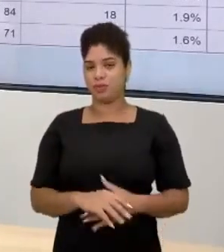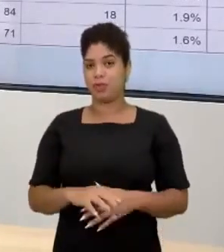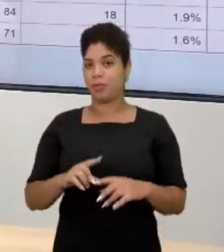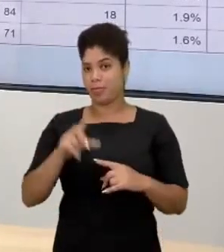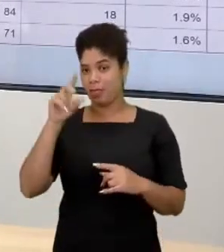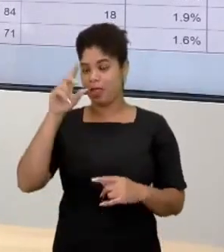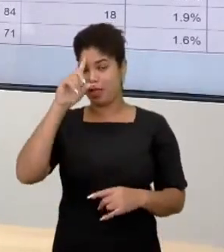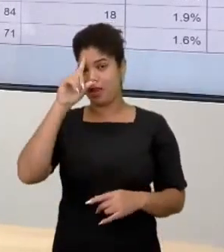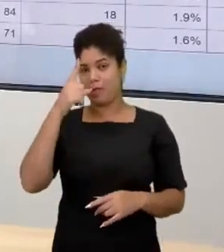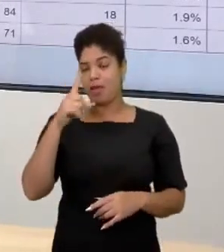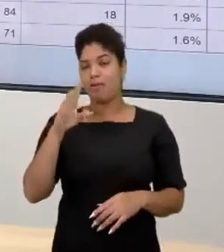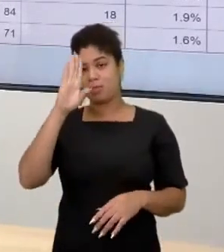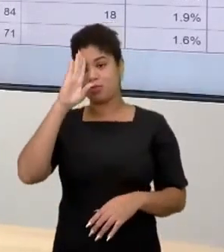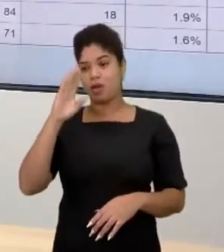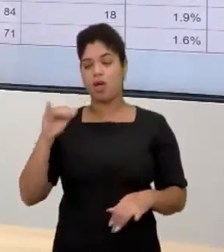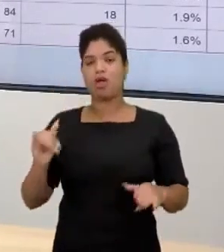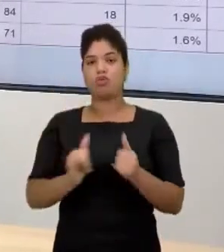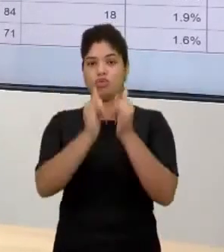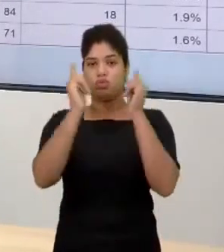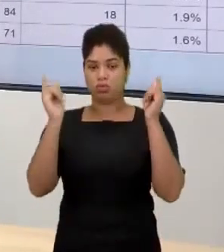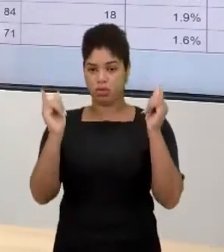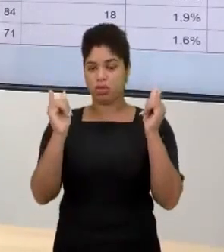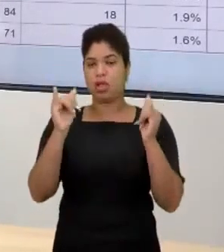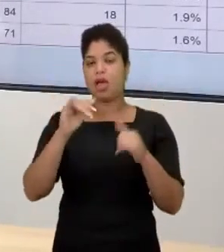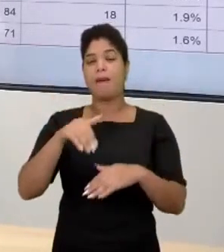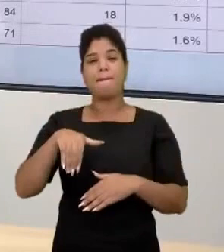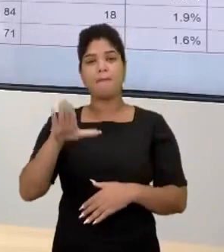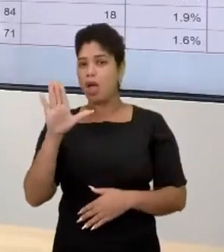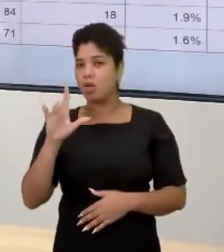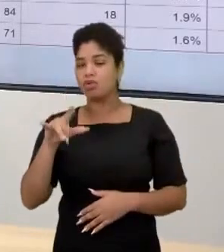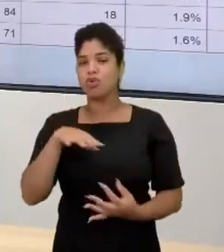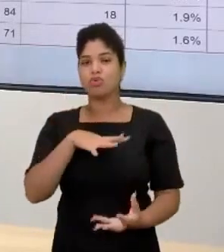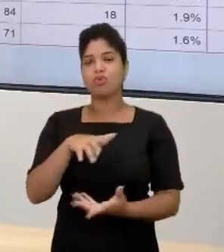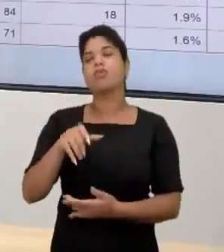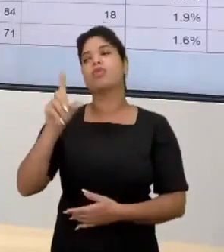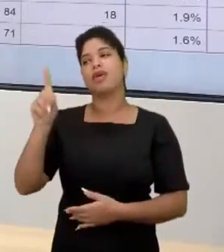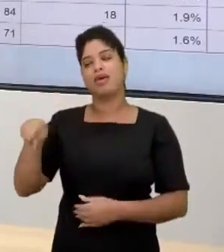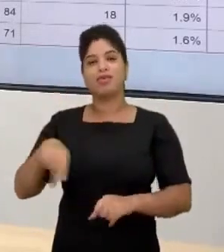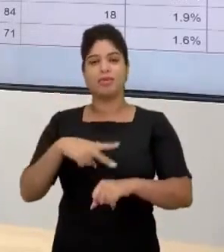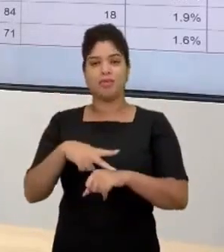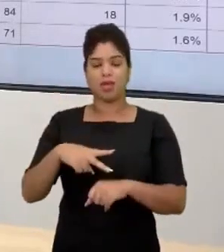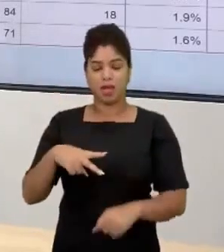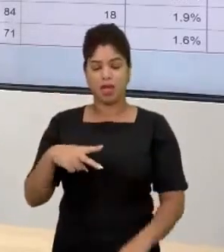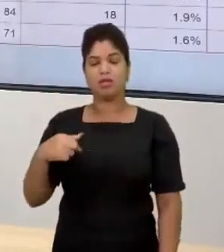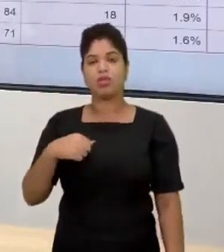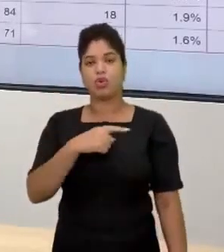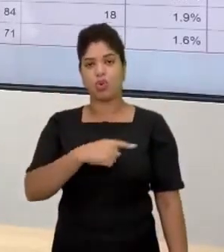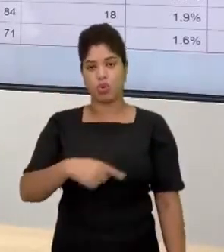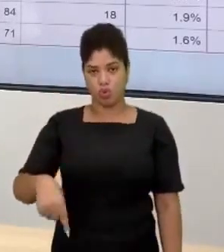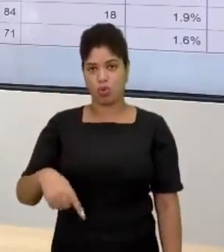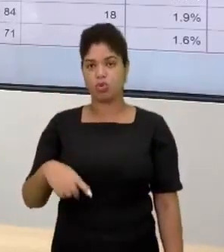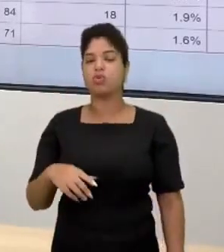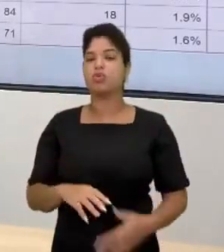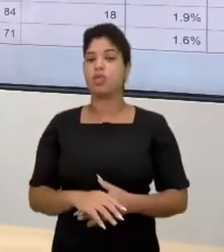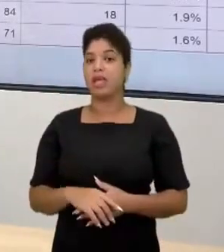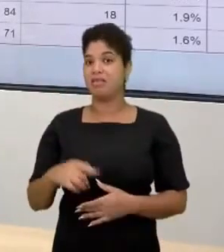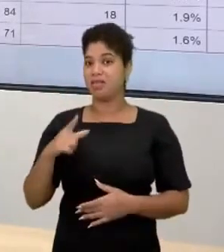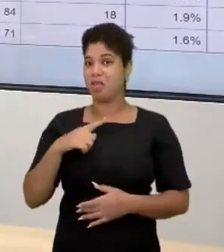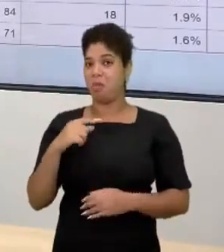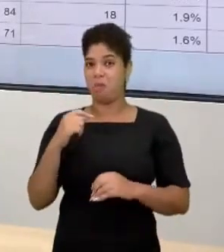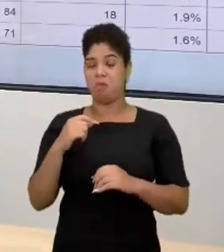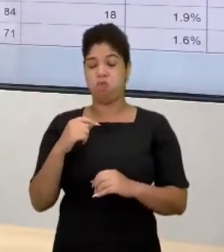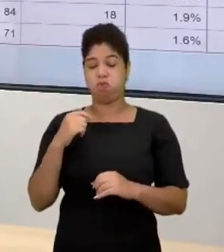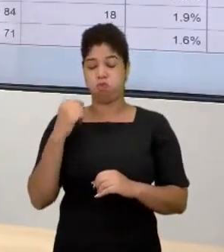a maior usina, né, que a gente até comentou, do mundo, está lá também na China, de Três Gargantas, né, com maior